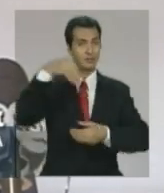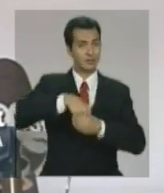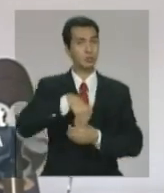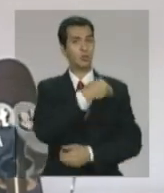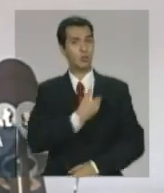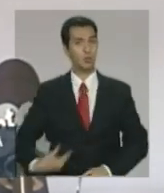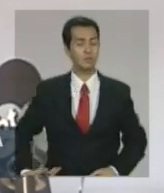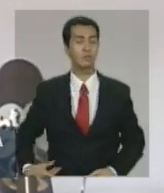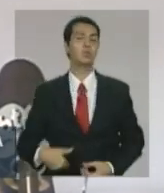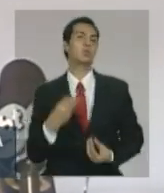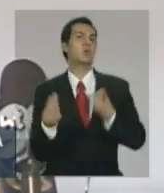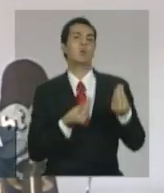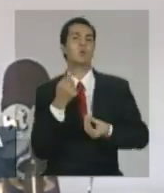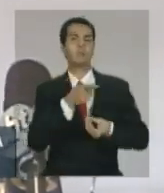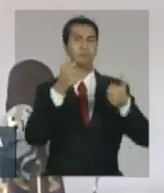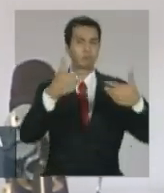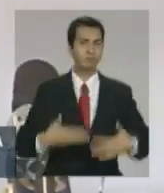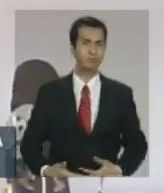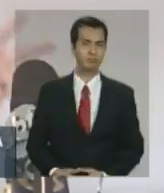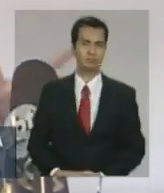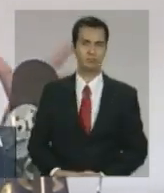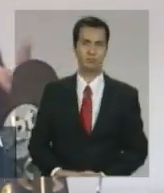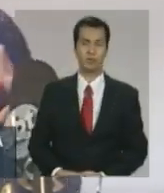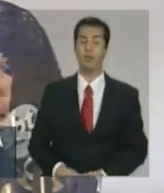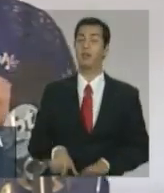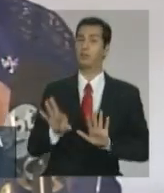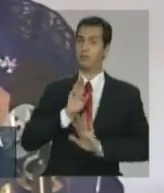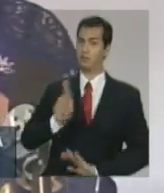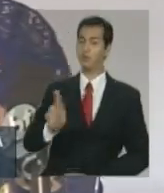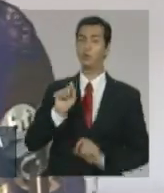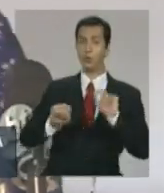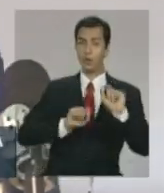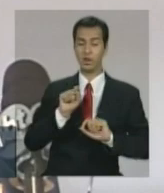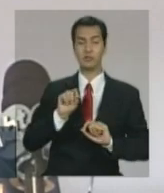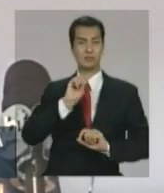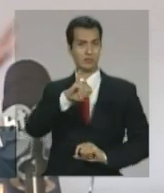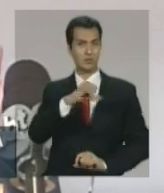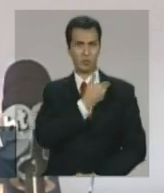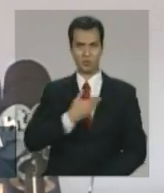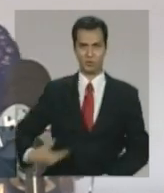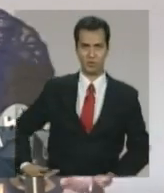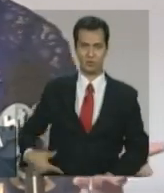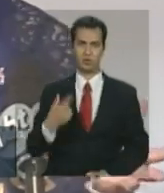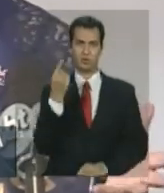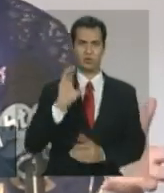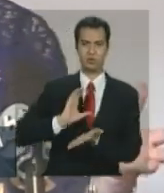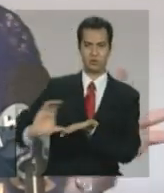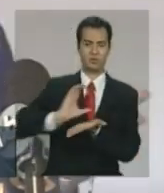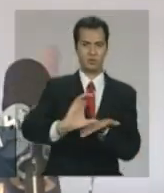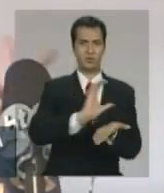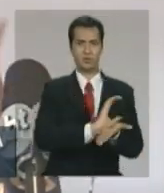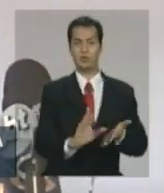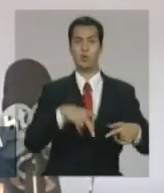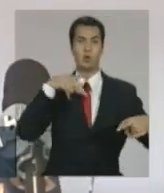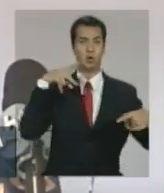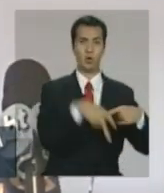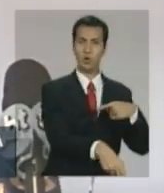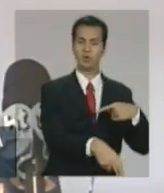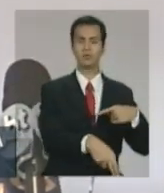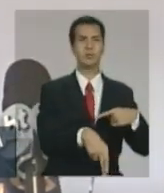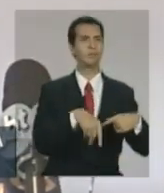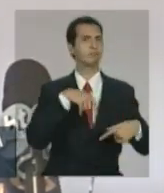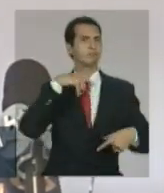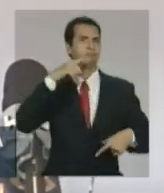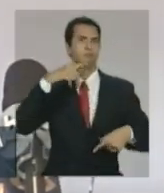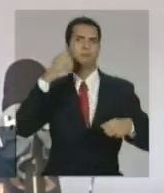de que gastos. Se você cortar o investimento do governo, você deprime o investimento. O que nós temos